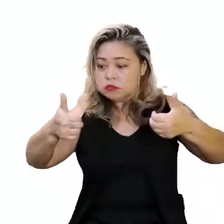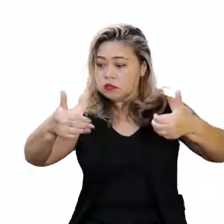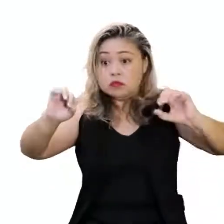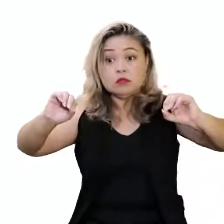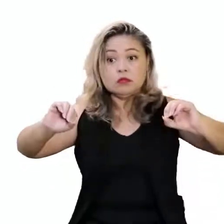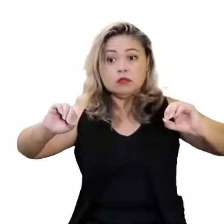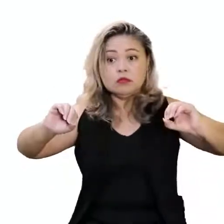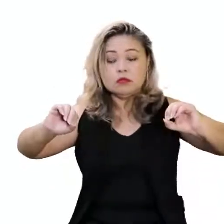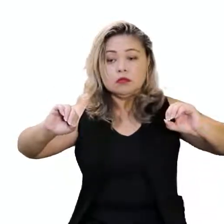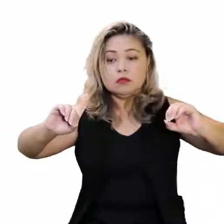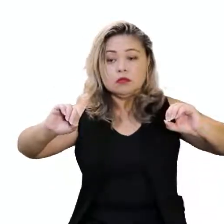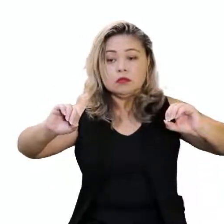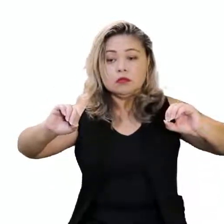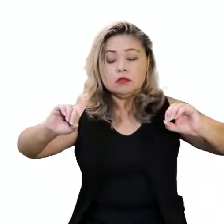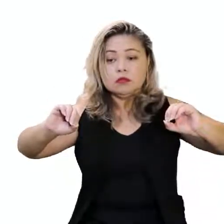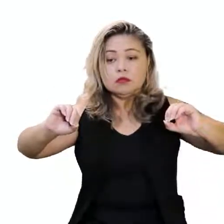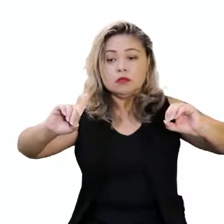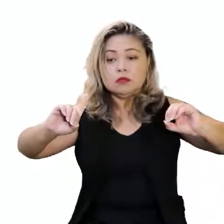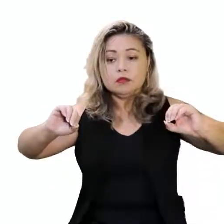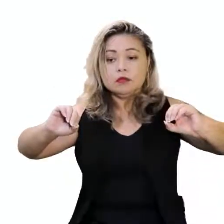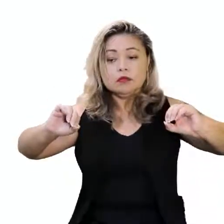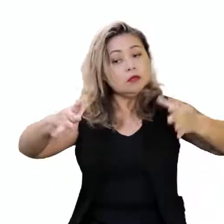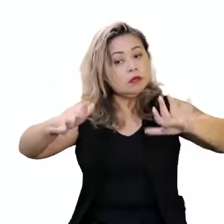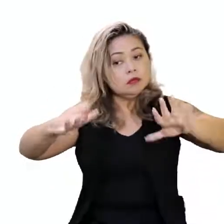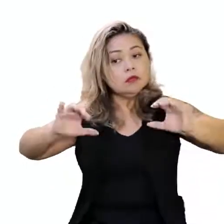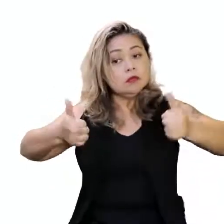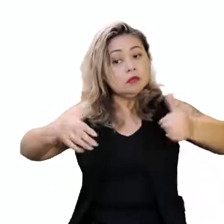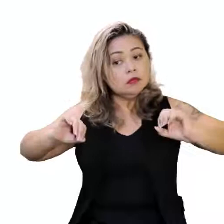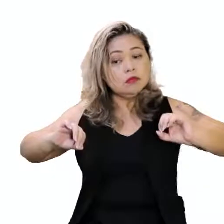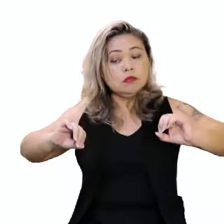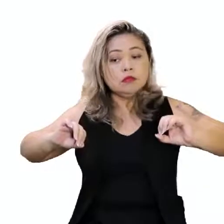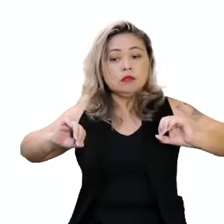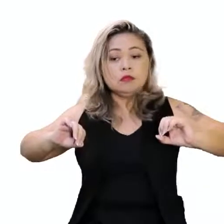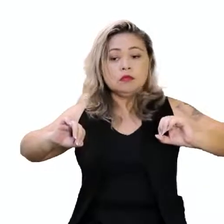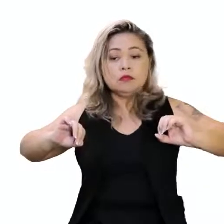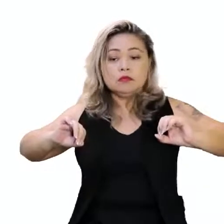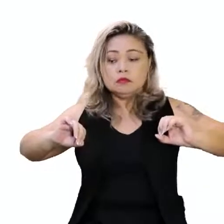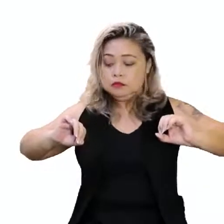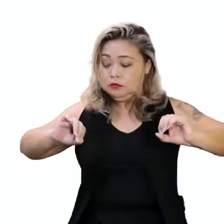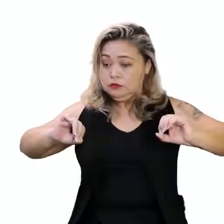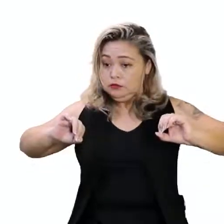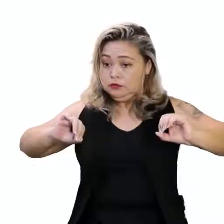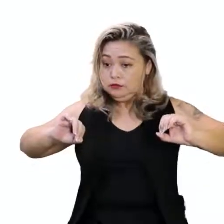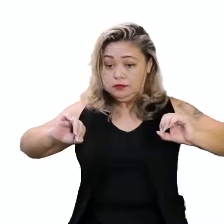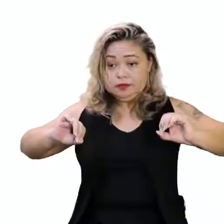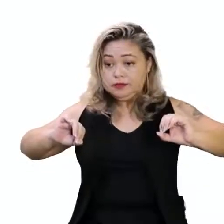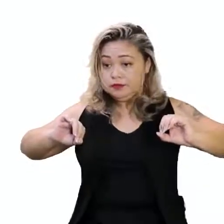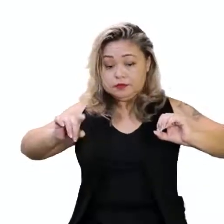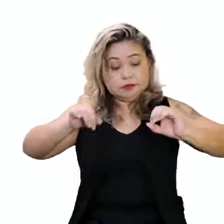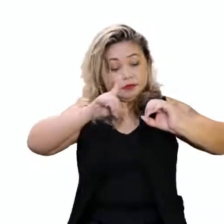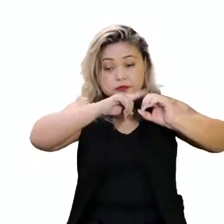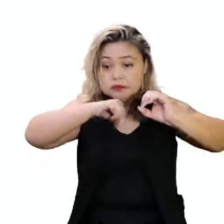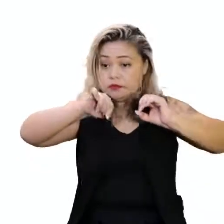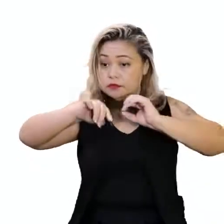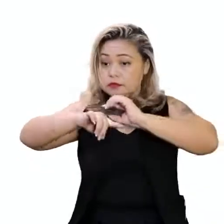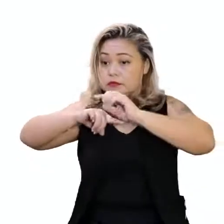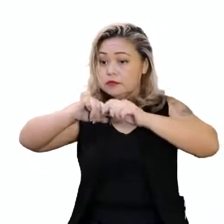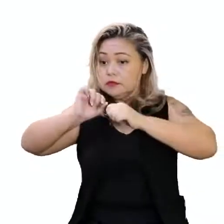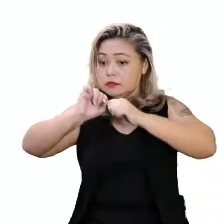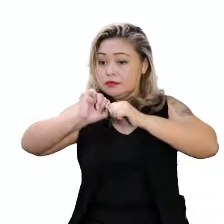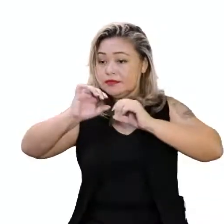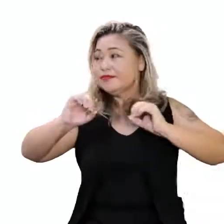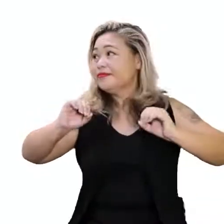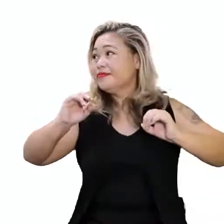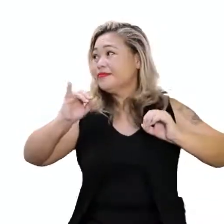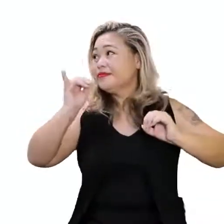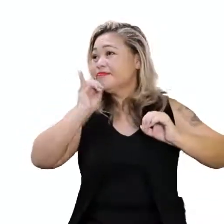um com 10, tá? Mais ou menos isso. E aí, essas bolinhas, olha o exemplo que a prof